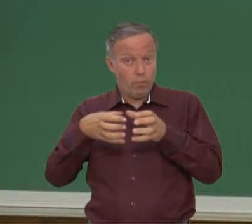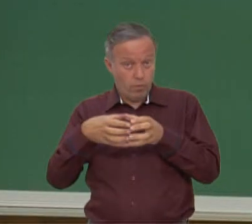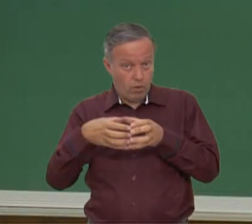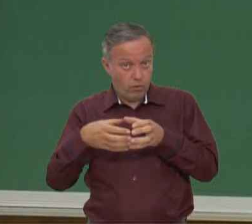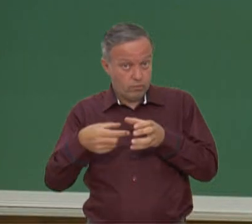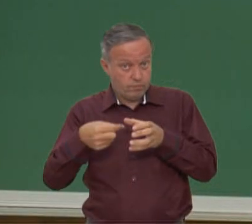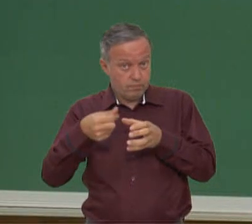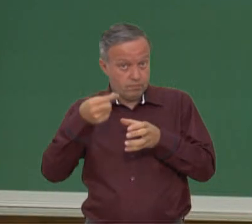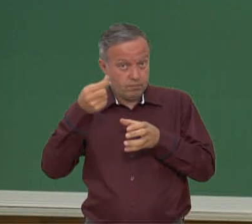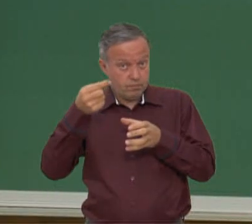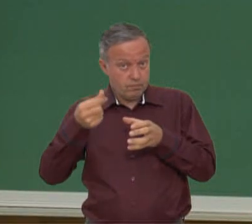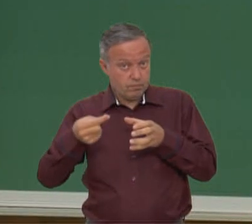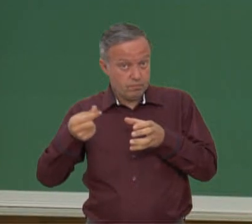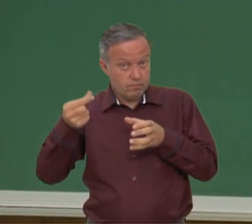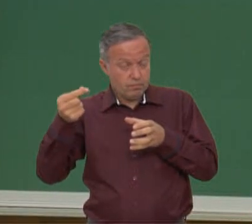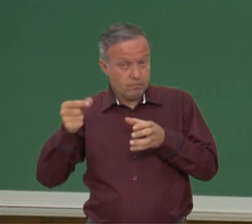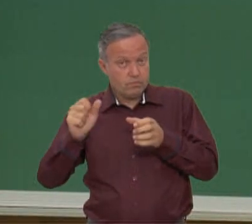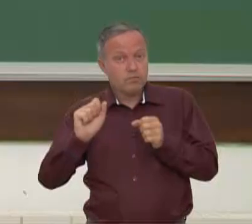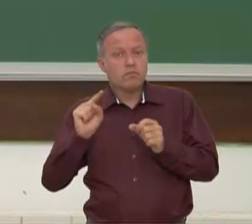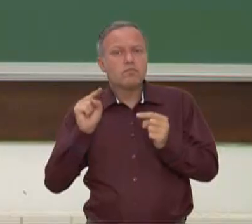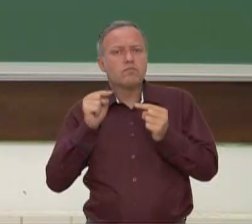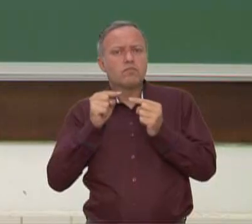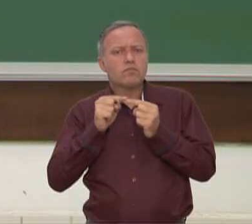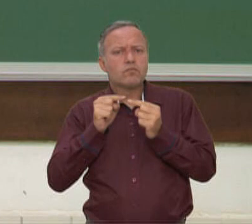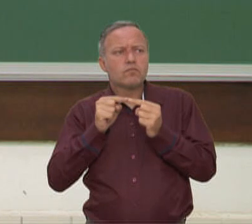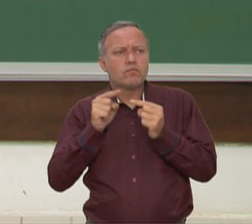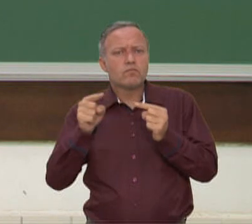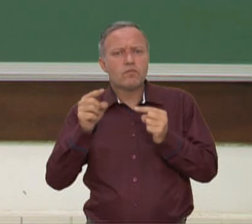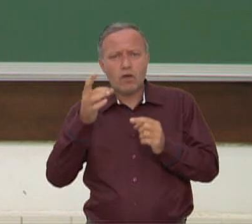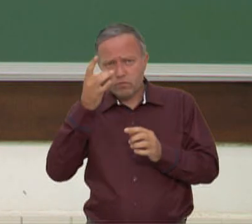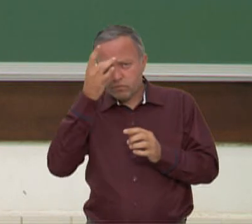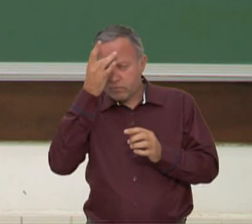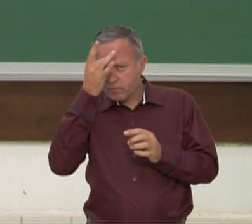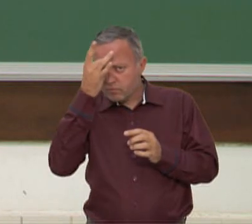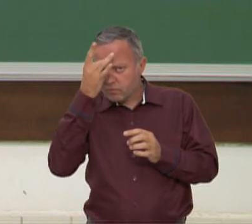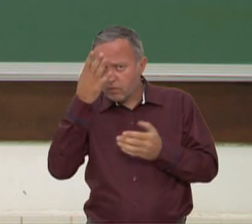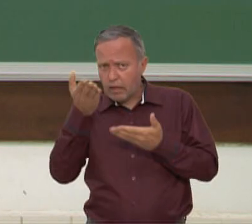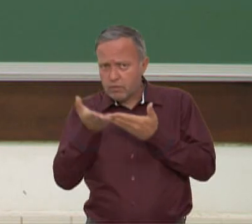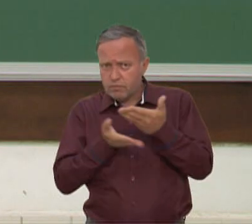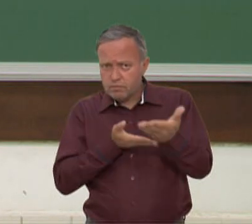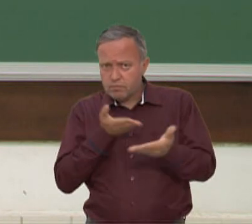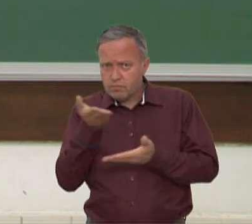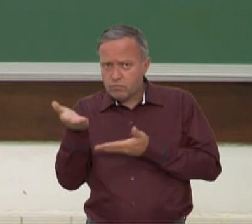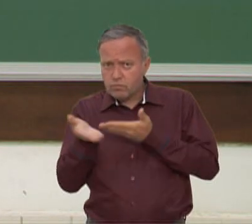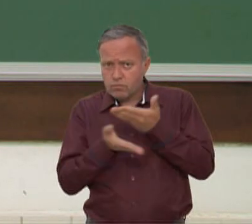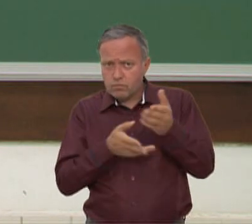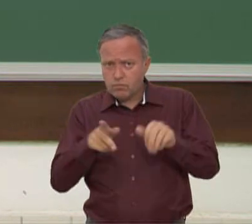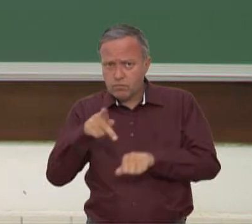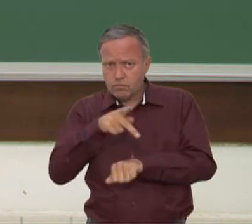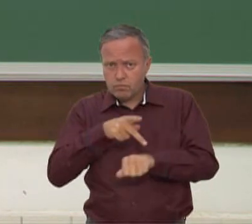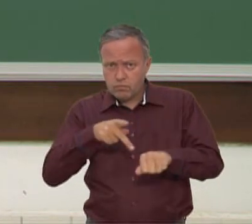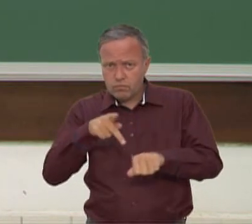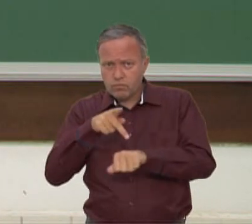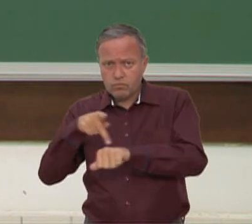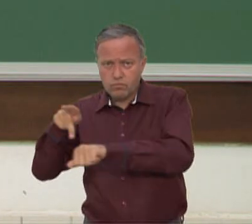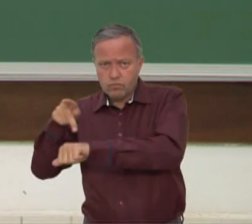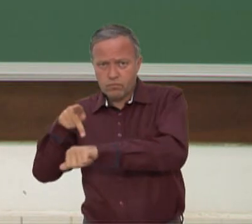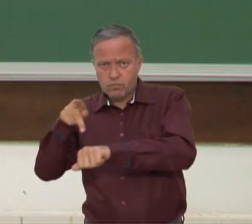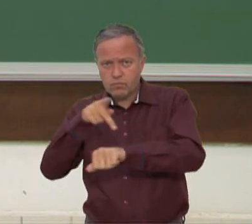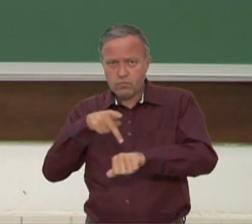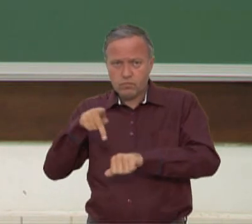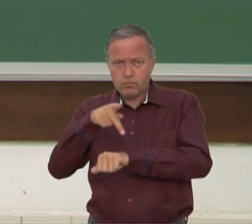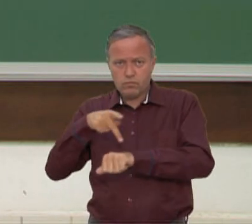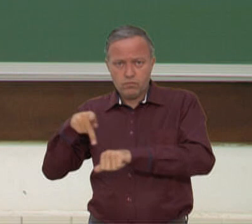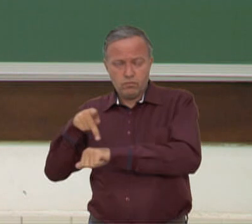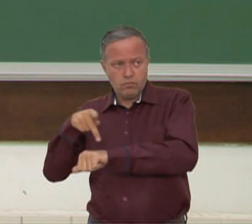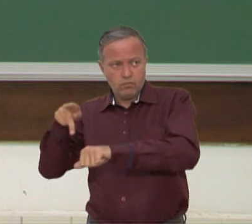é formado com o objetivo do quê? De facilitar as relações comerciais entre os países que têm ali